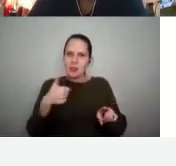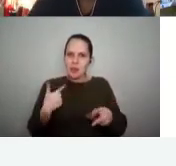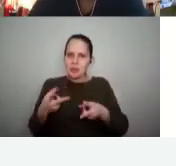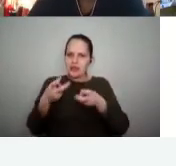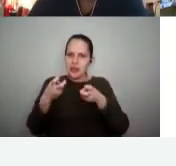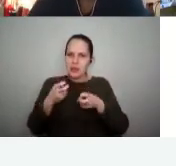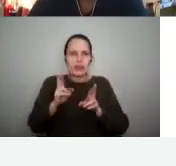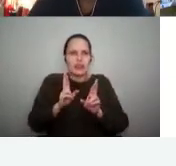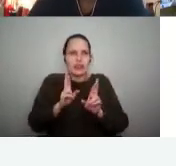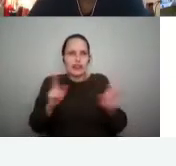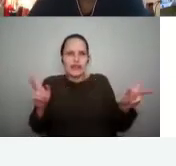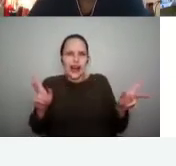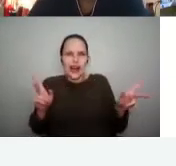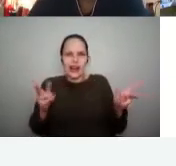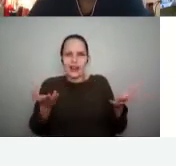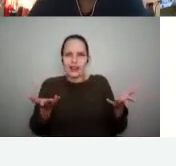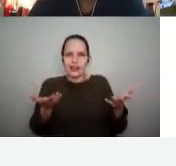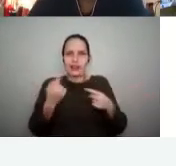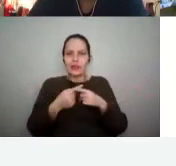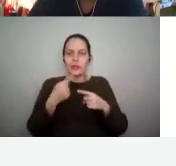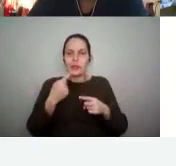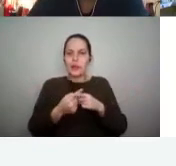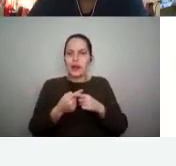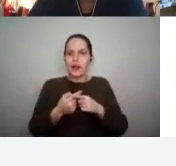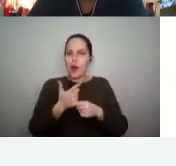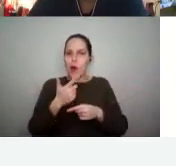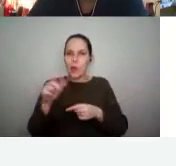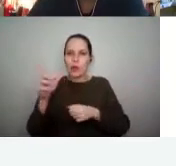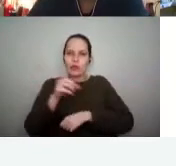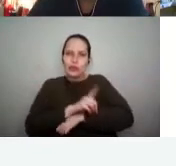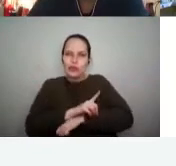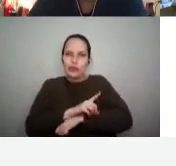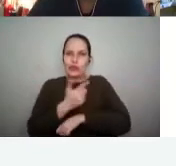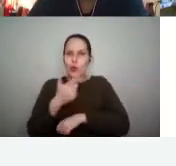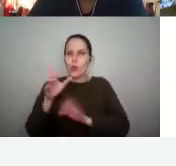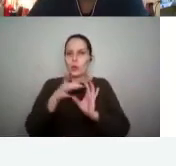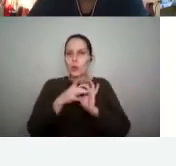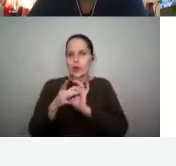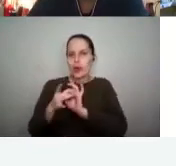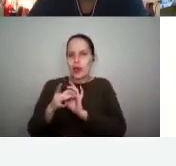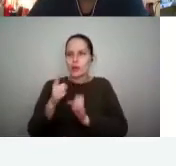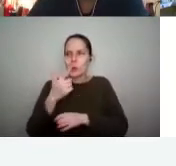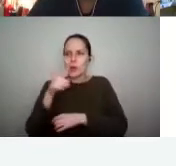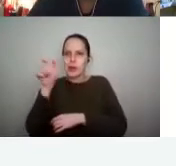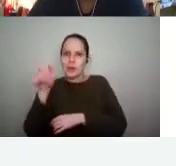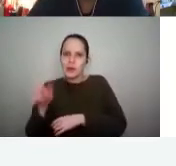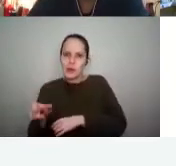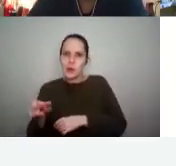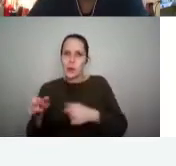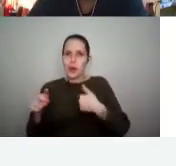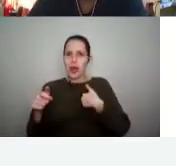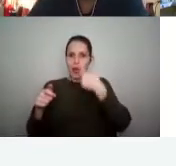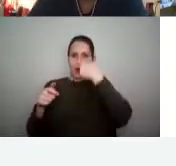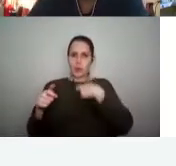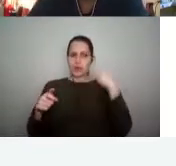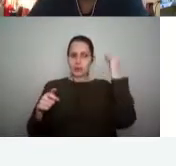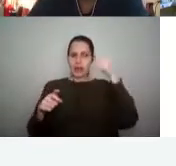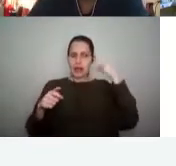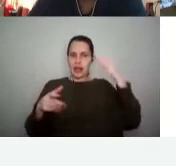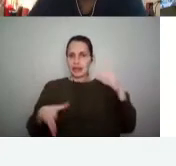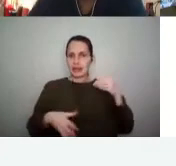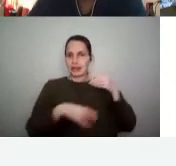pessoas, né? A gente muda alguma coisa, eu já não sou a mesma, aconteceu alguma outra coisa.